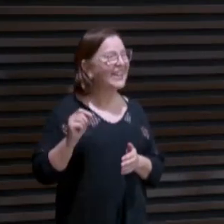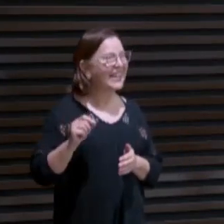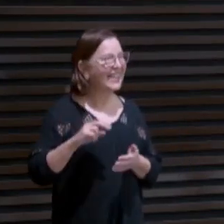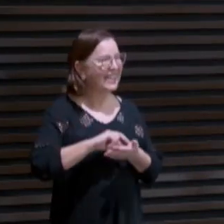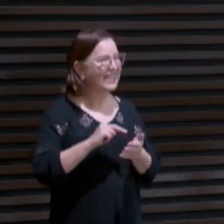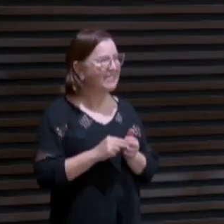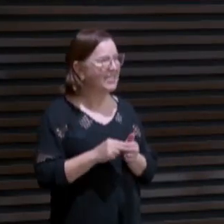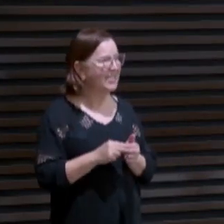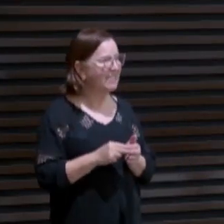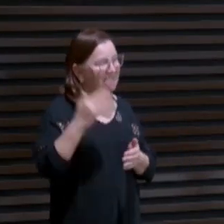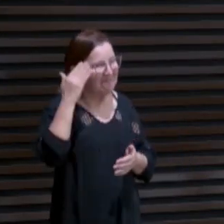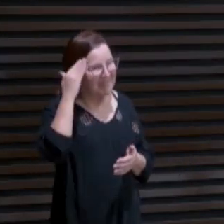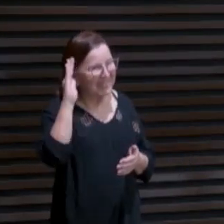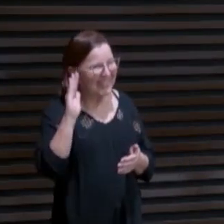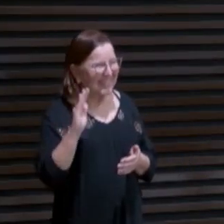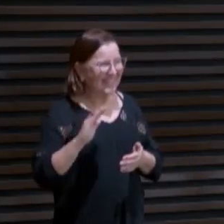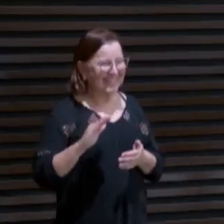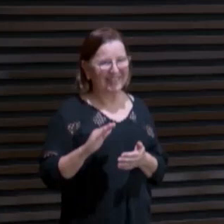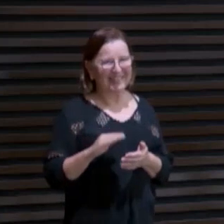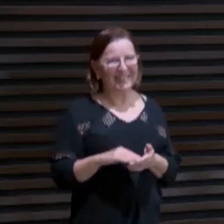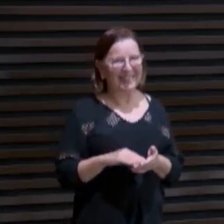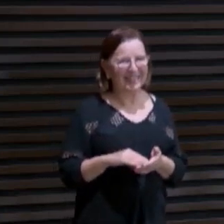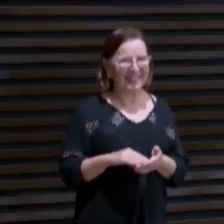Não sei. Aí a gente passa na Bíblia.